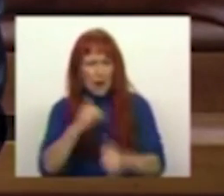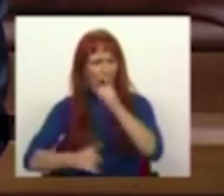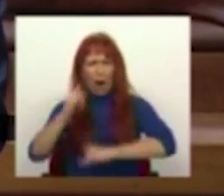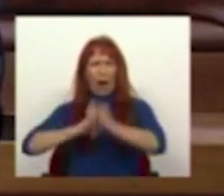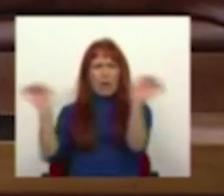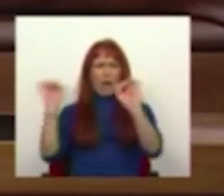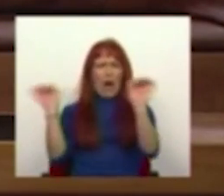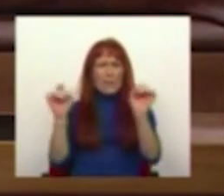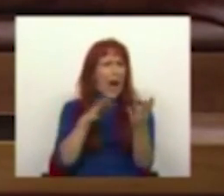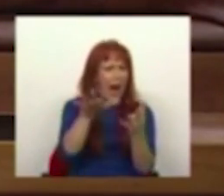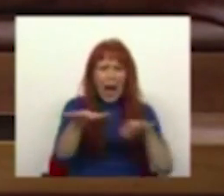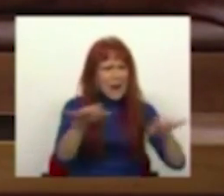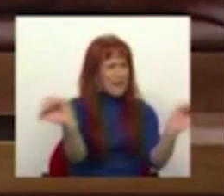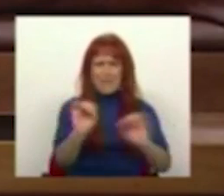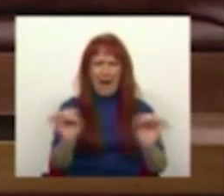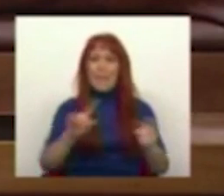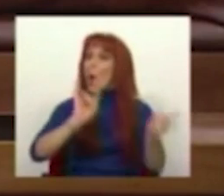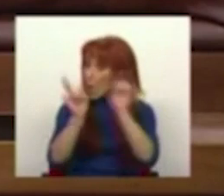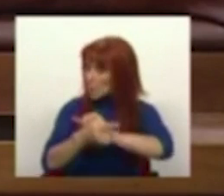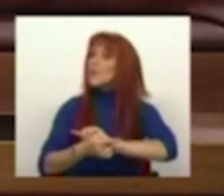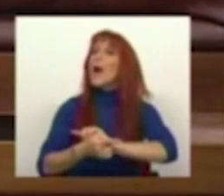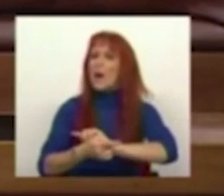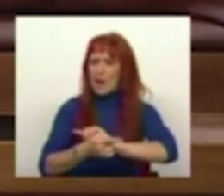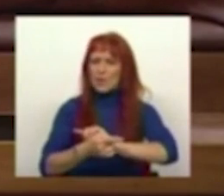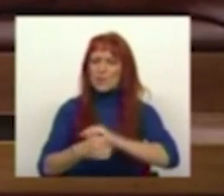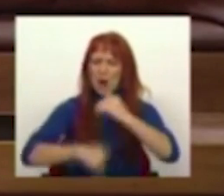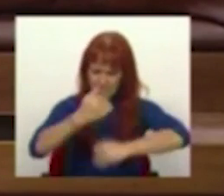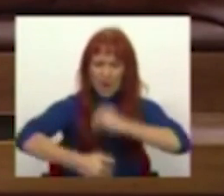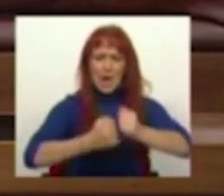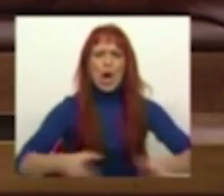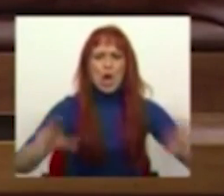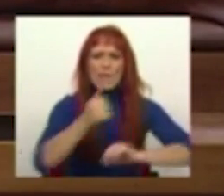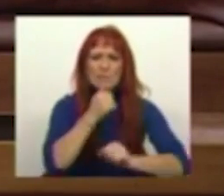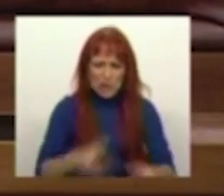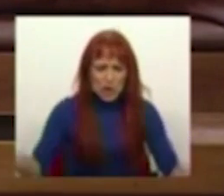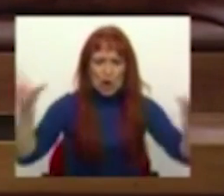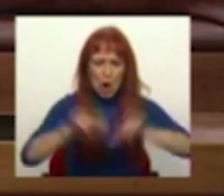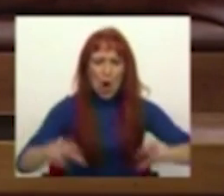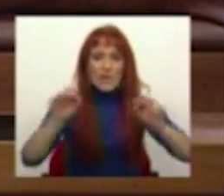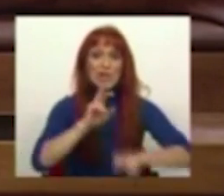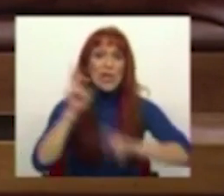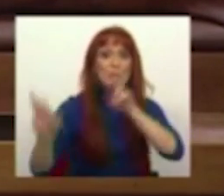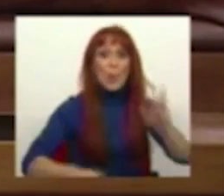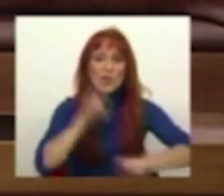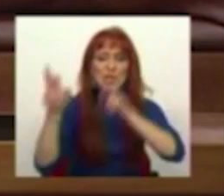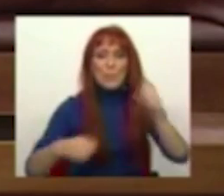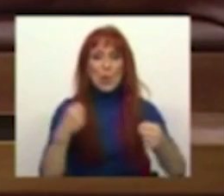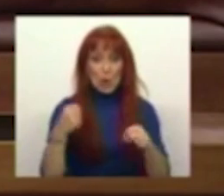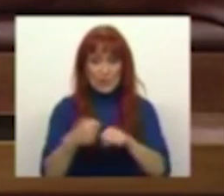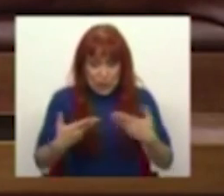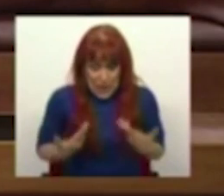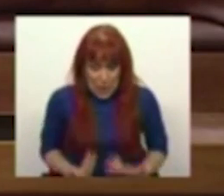retrocesso em nenhuma área. Pelo contrário, avança com novas medidas para responder aos desafios do